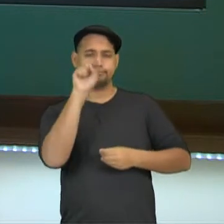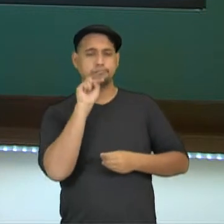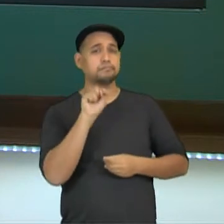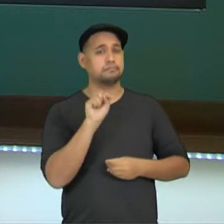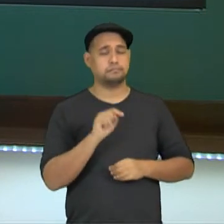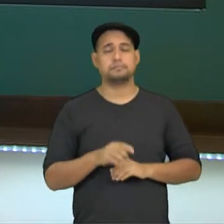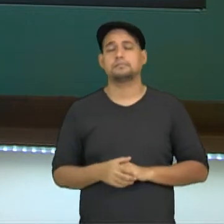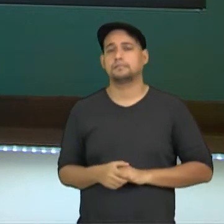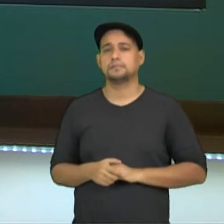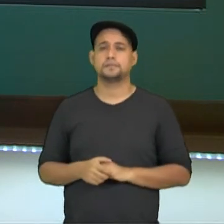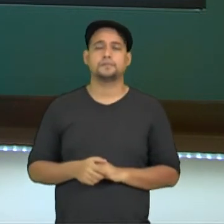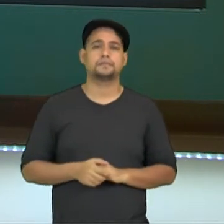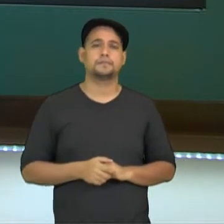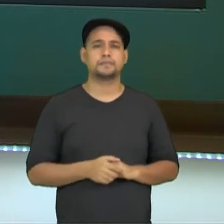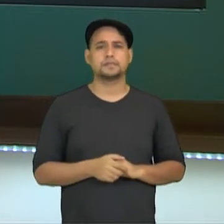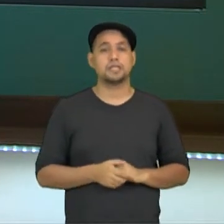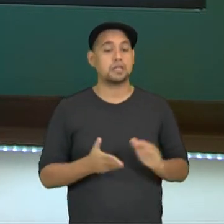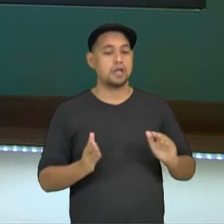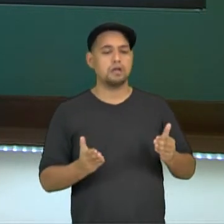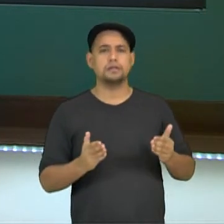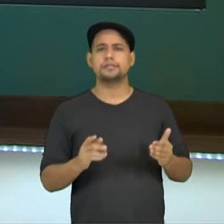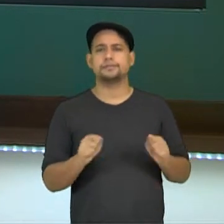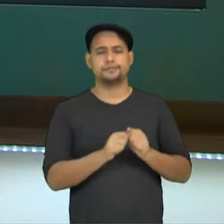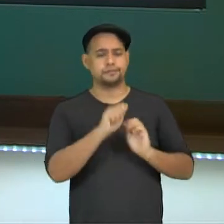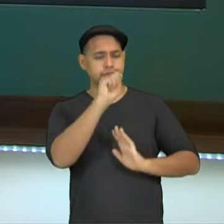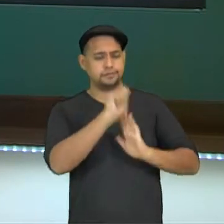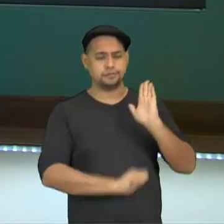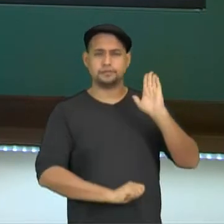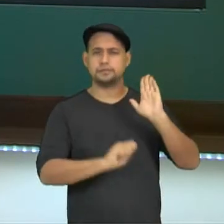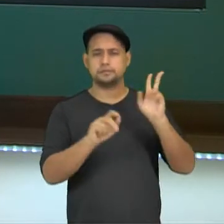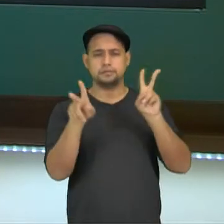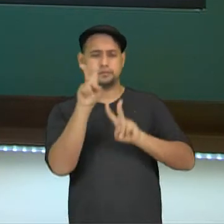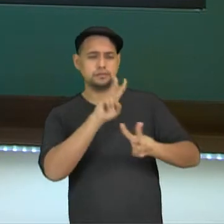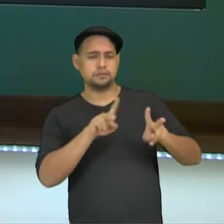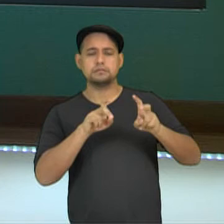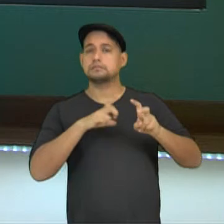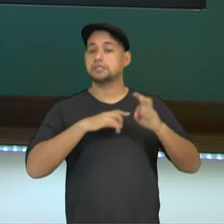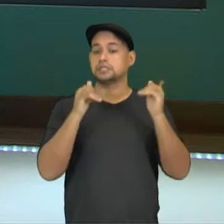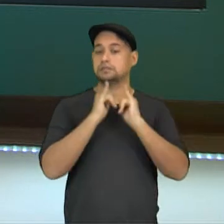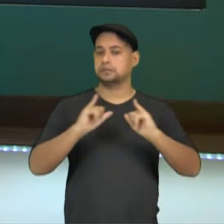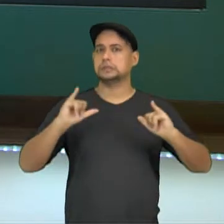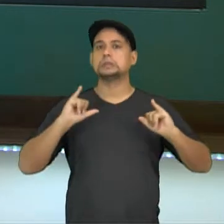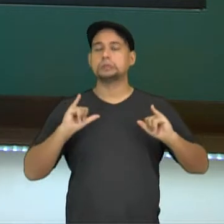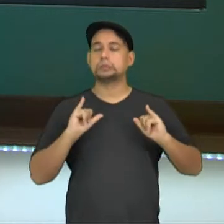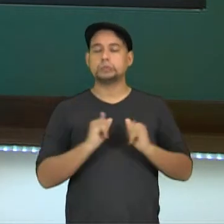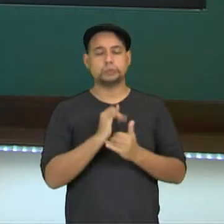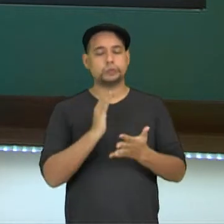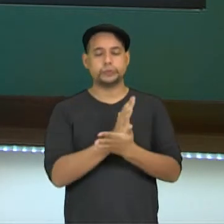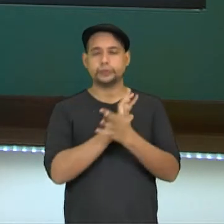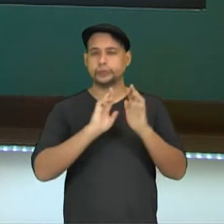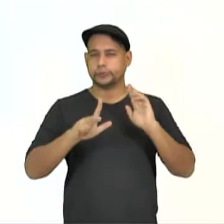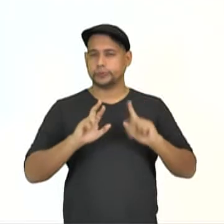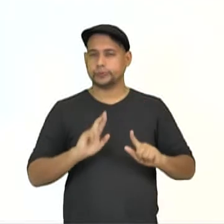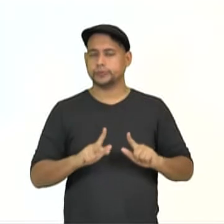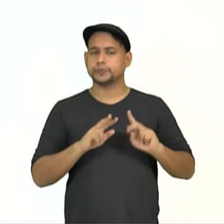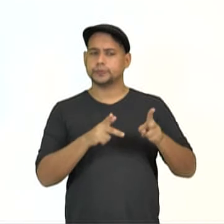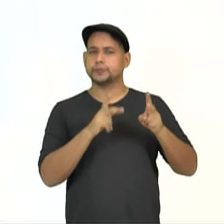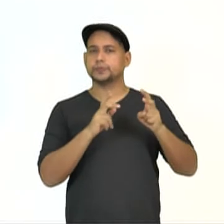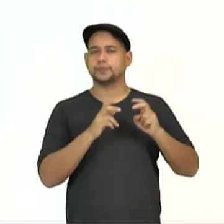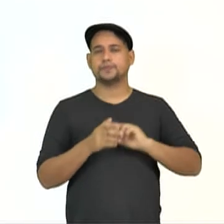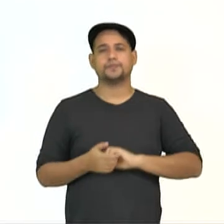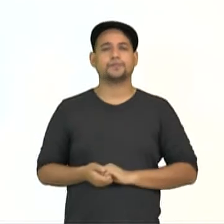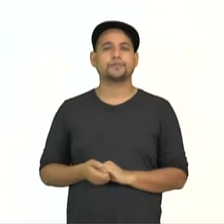interrogação. Vamos aqui então, o texto lido é uma notícia que apresenta um fato pontual. Veja aqui o